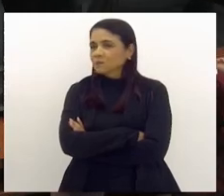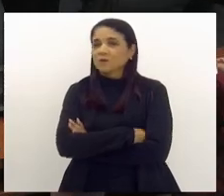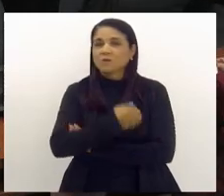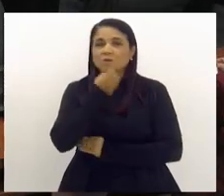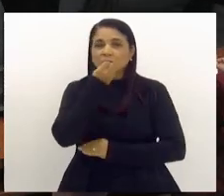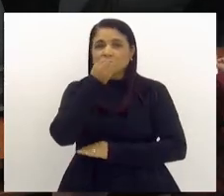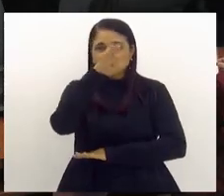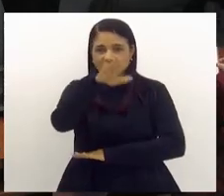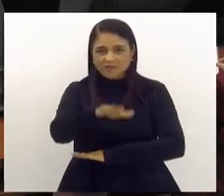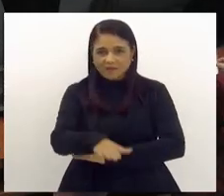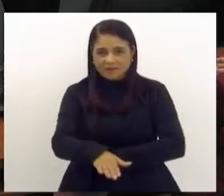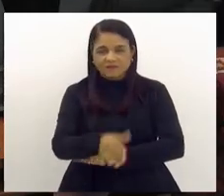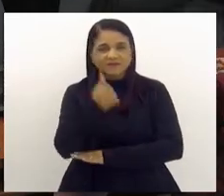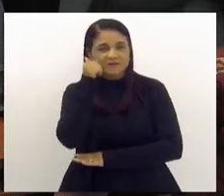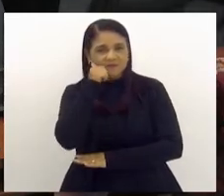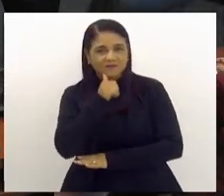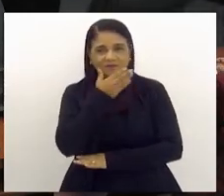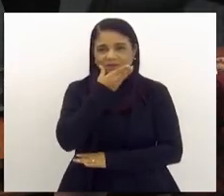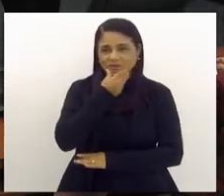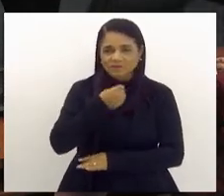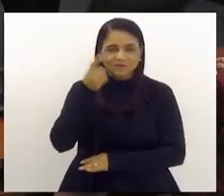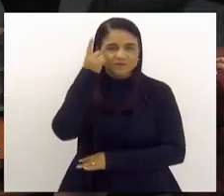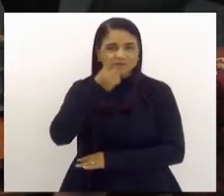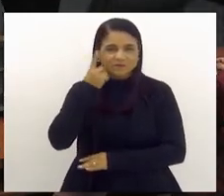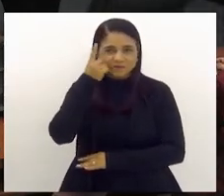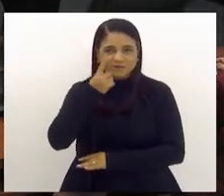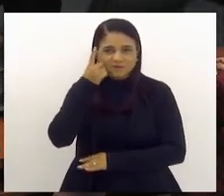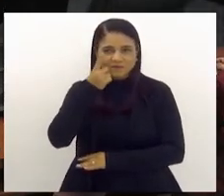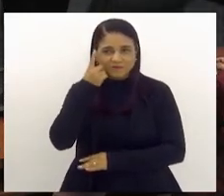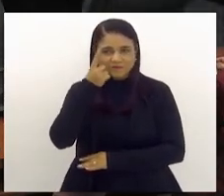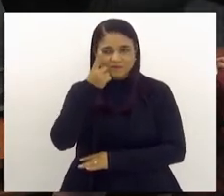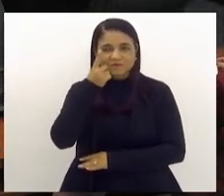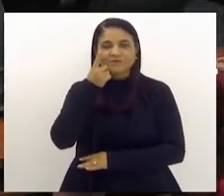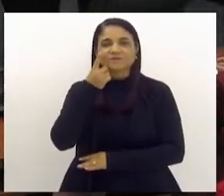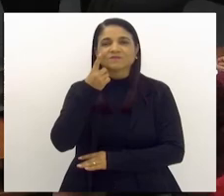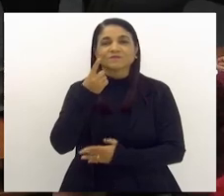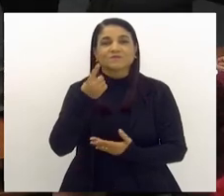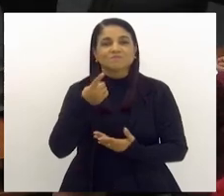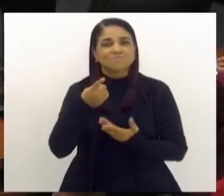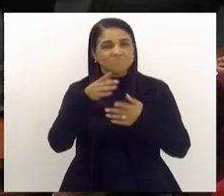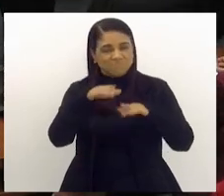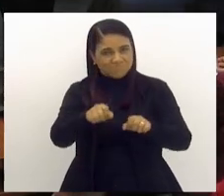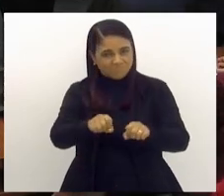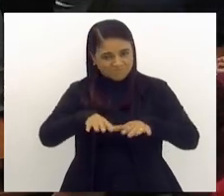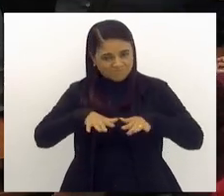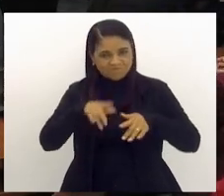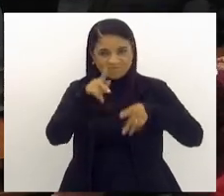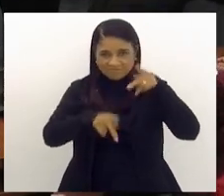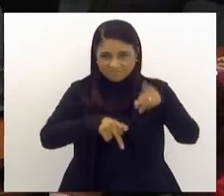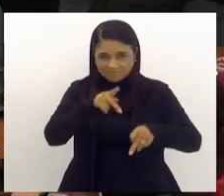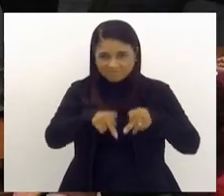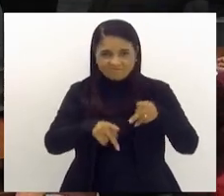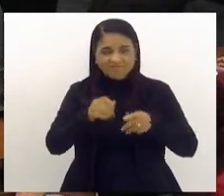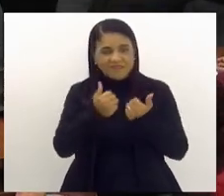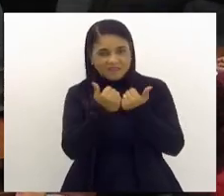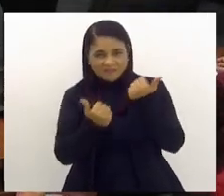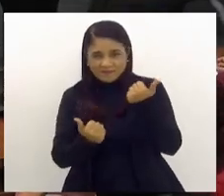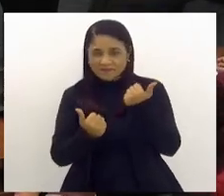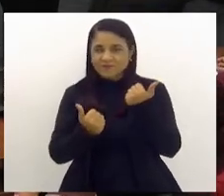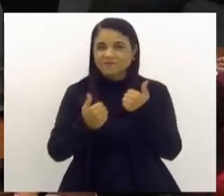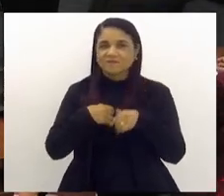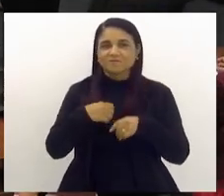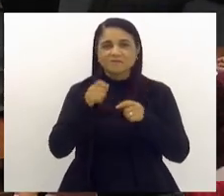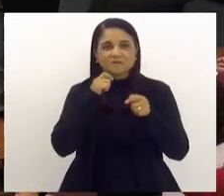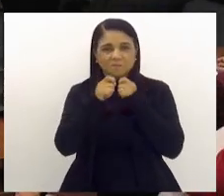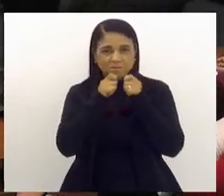Boa tarde, senhores e senhoras deputados, deputadas, público presente, servidores, assessores, imprensa.